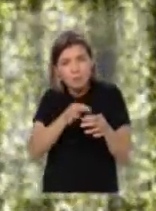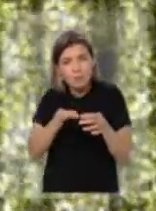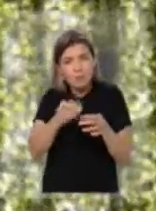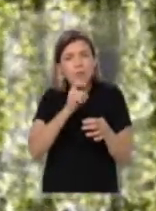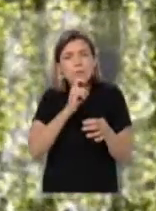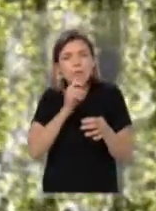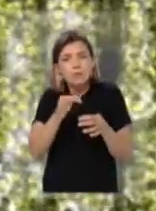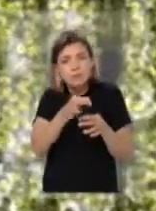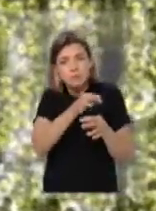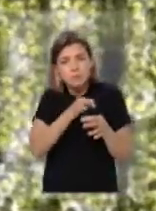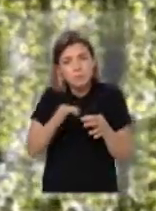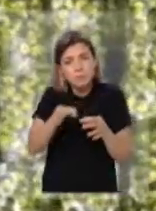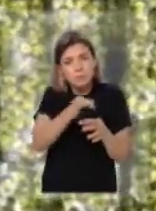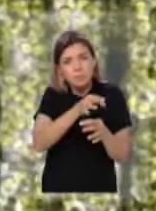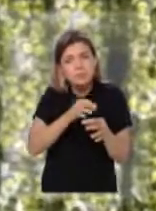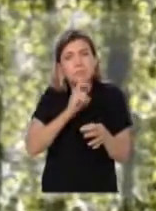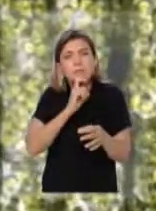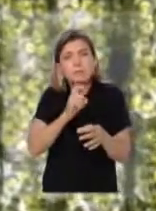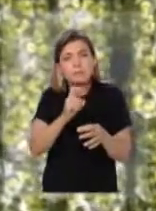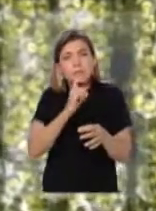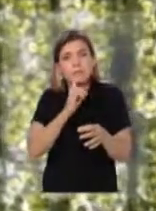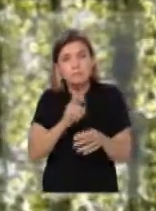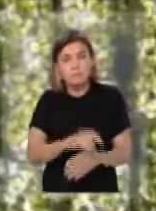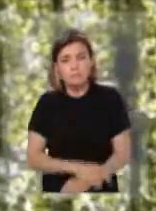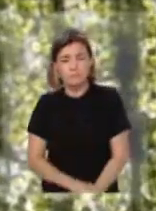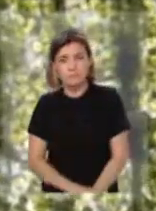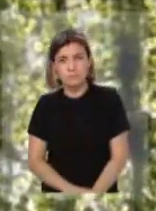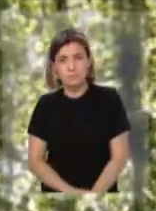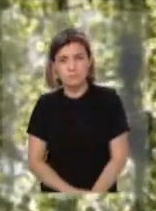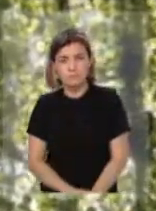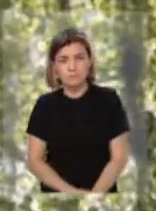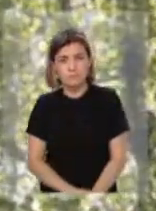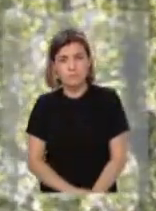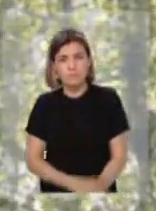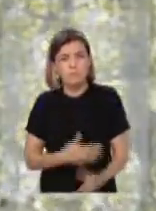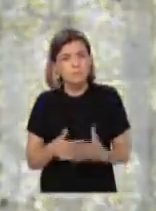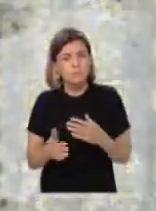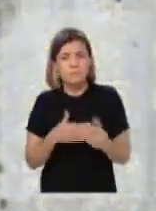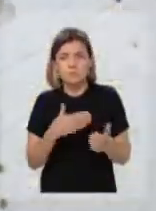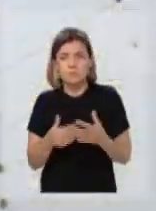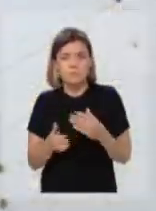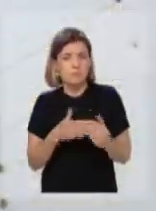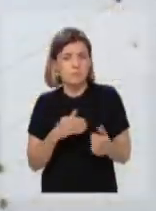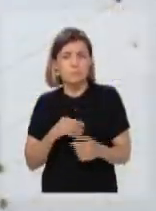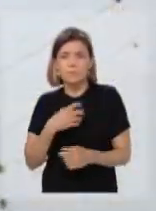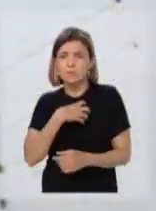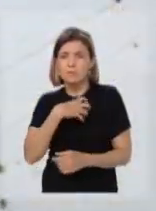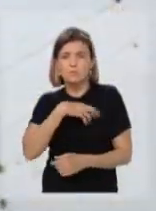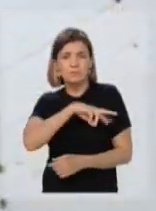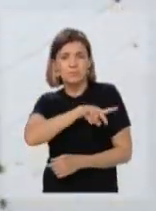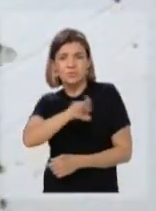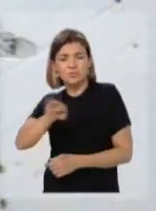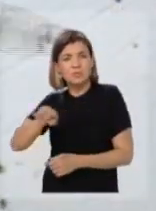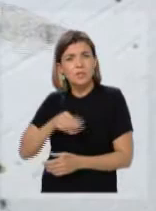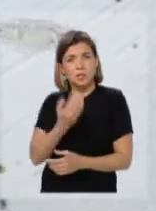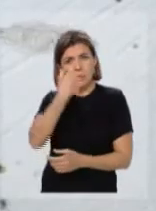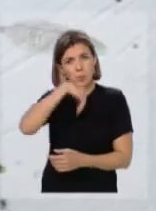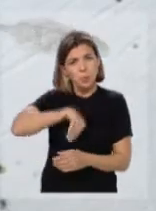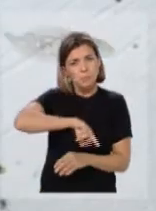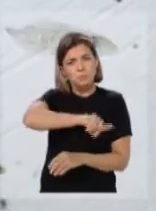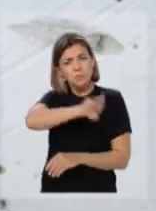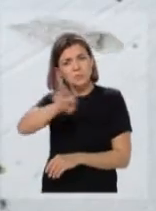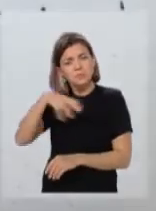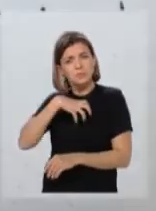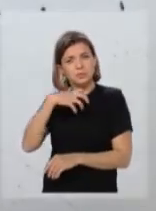cloroplastos, que conferem às suas células a cor verde. Não importa por qual caminho os seres vivos obtenham